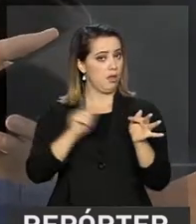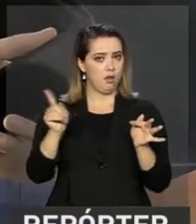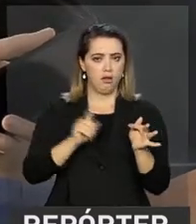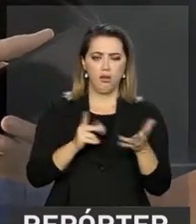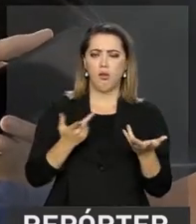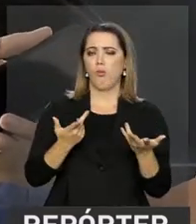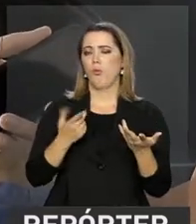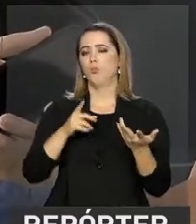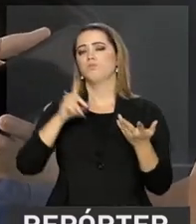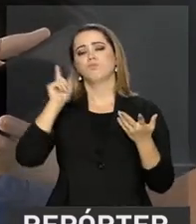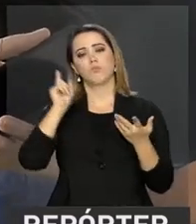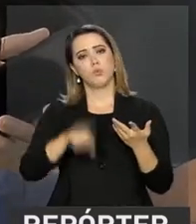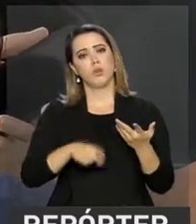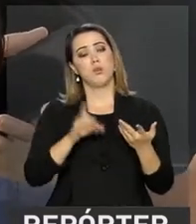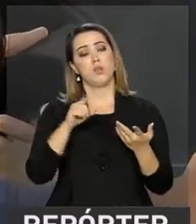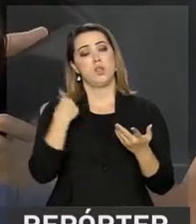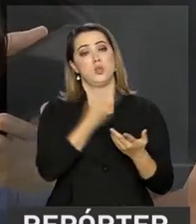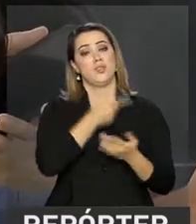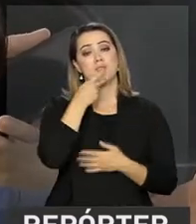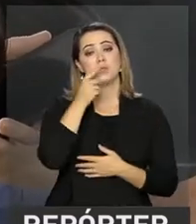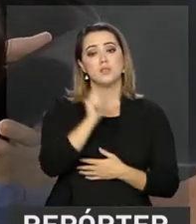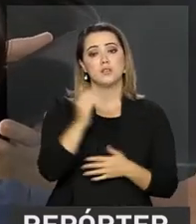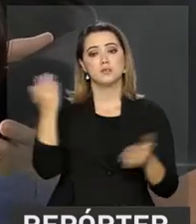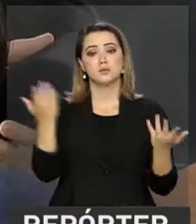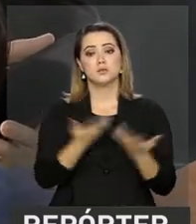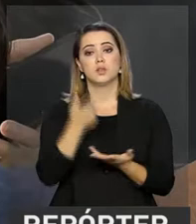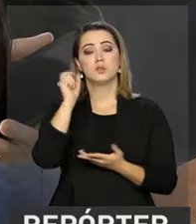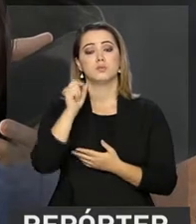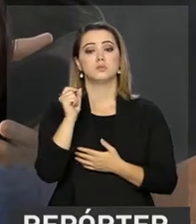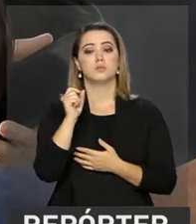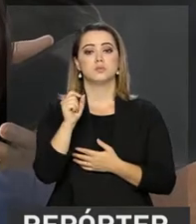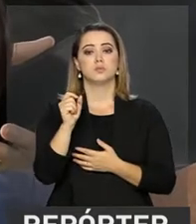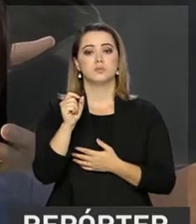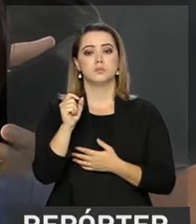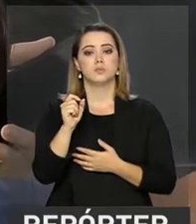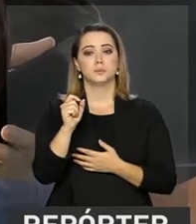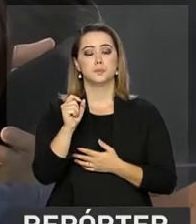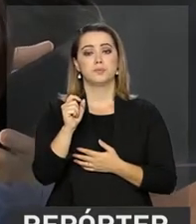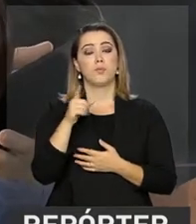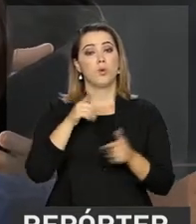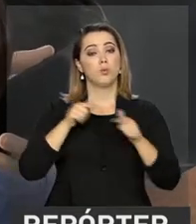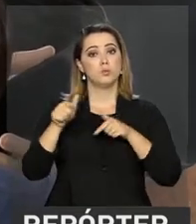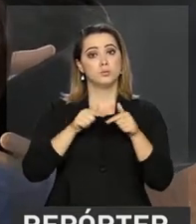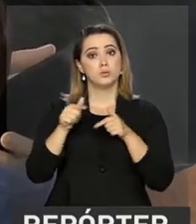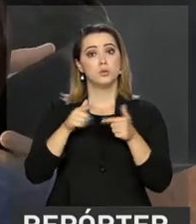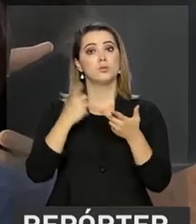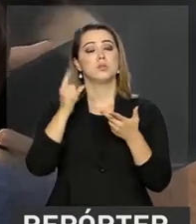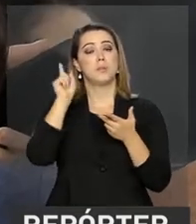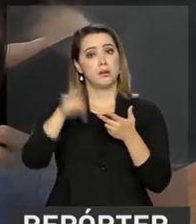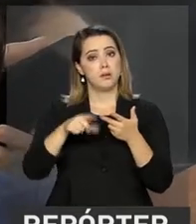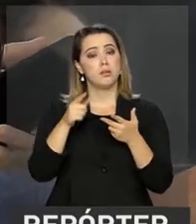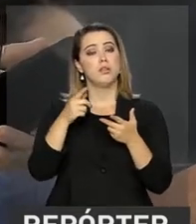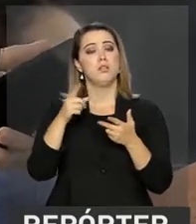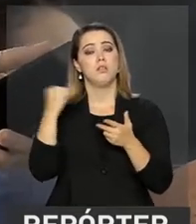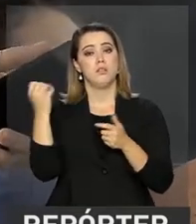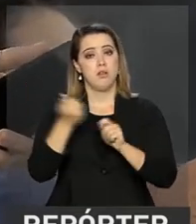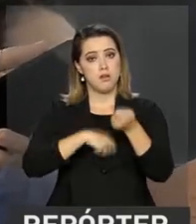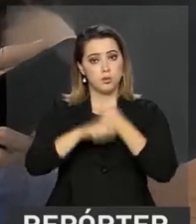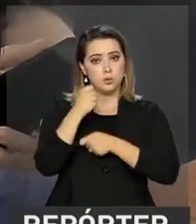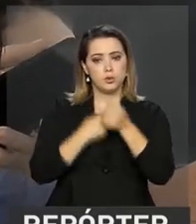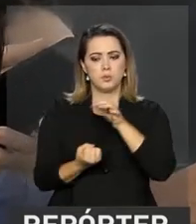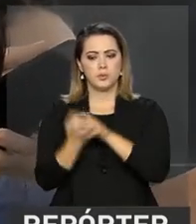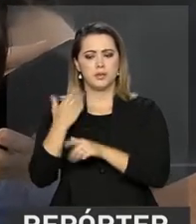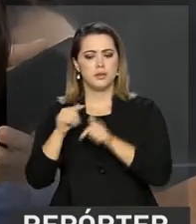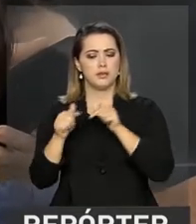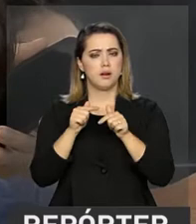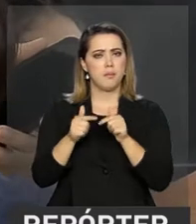secundário ou assistir vamos falando de uma atividade econômica que gera renda